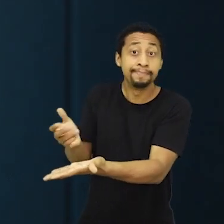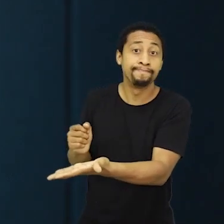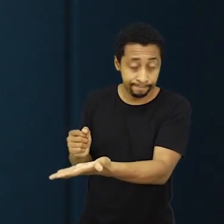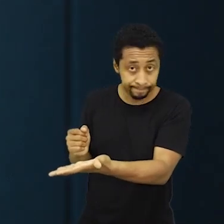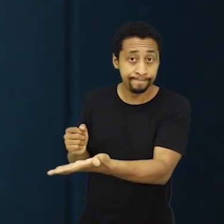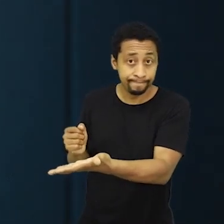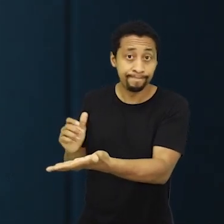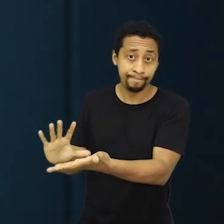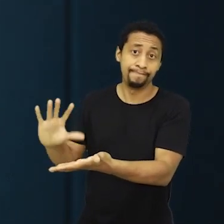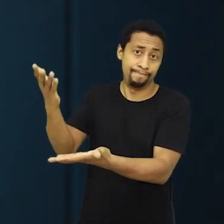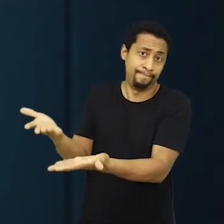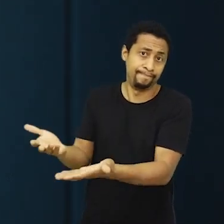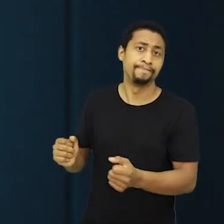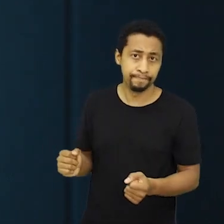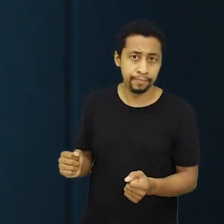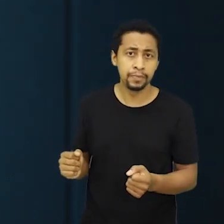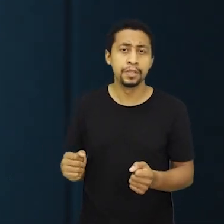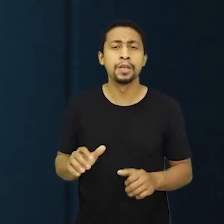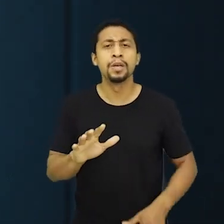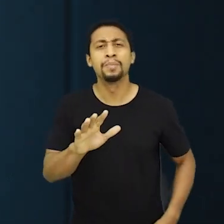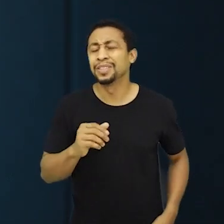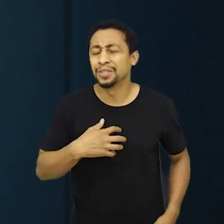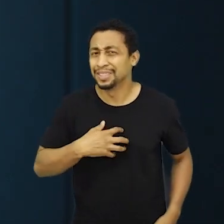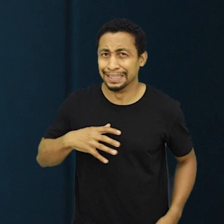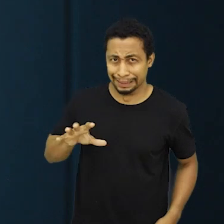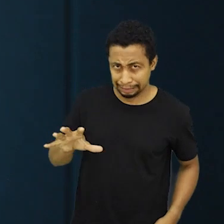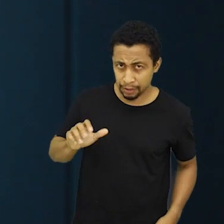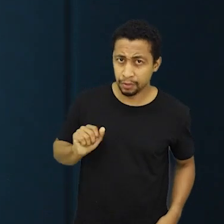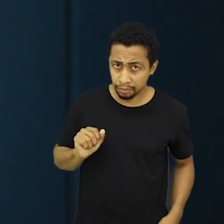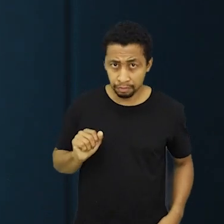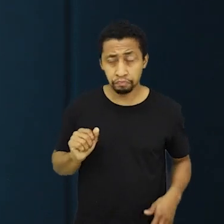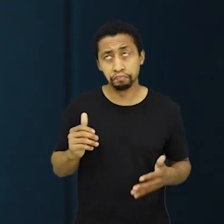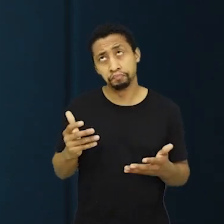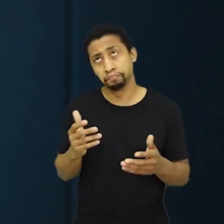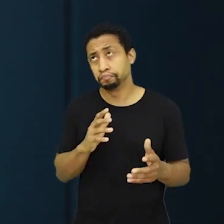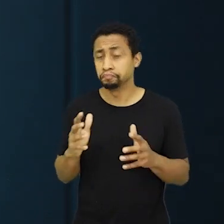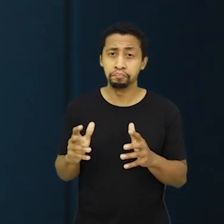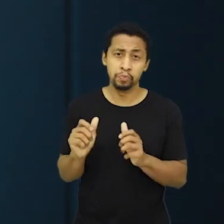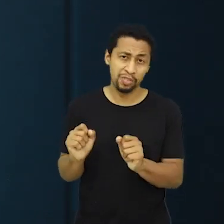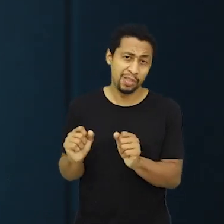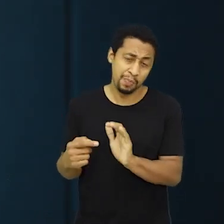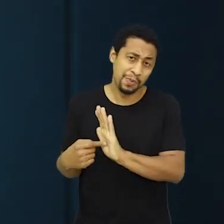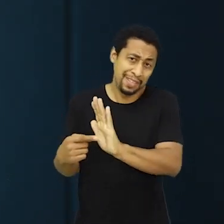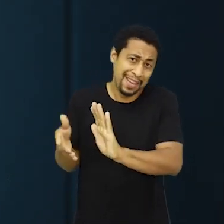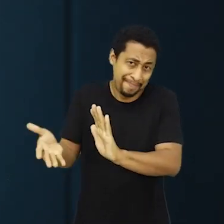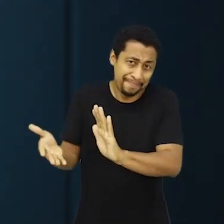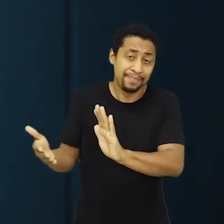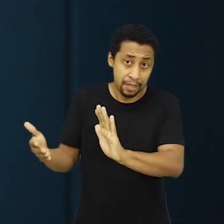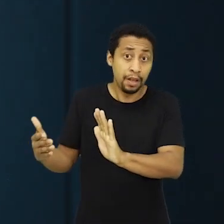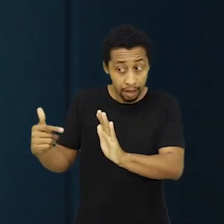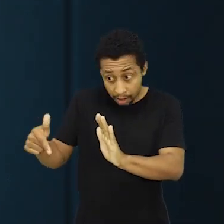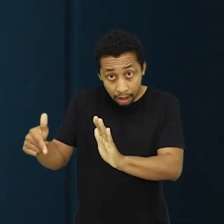da realidade. Então, isso por si só a gente já poderia chamar isso como um processo político que existe